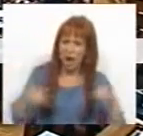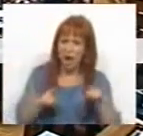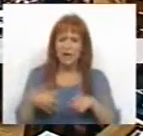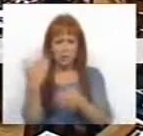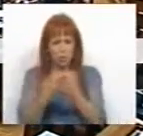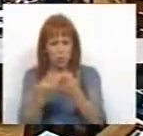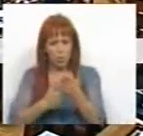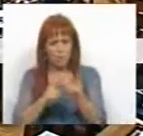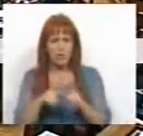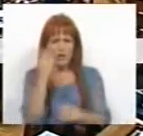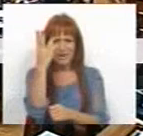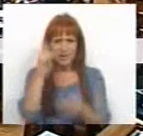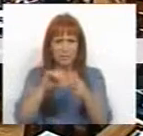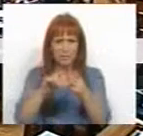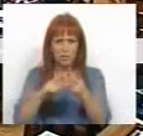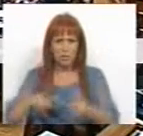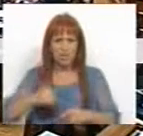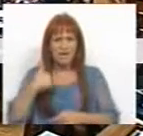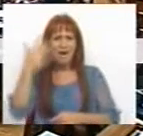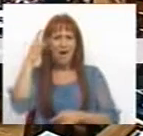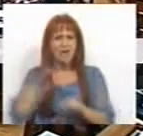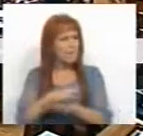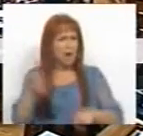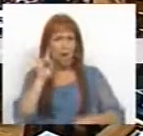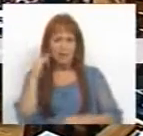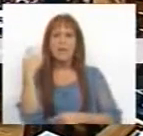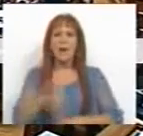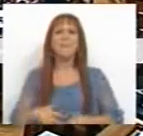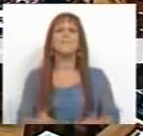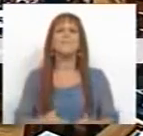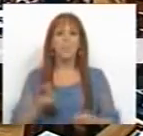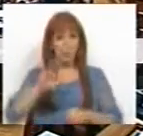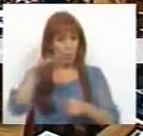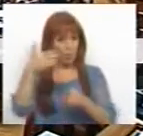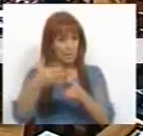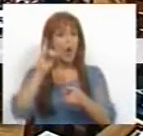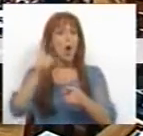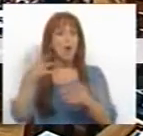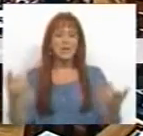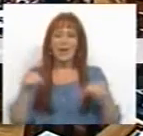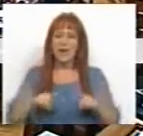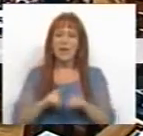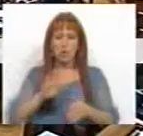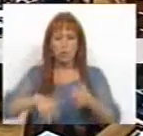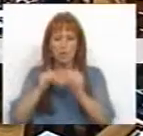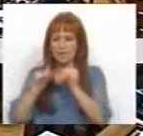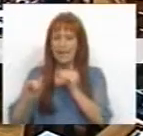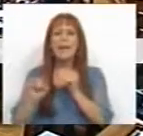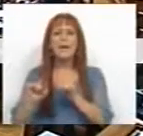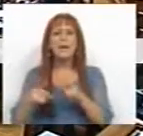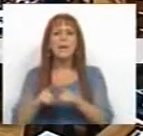nestes documentos, 3 elementos que os Verdes consideram da maior importância. O primeiro é que este Programa de